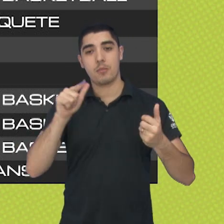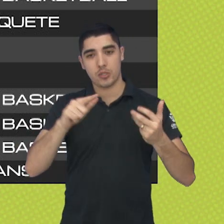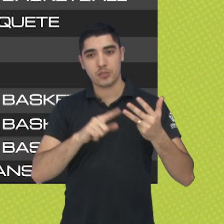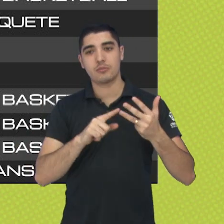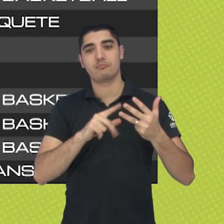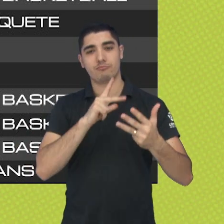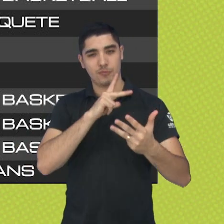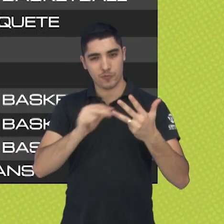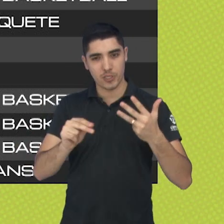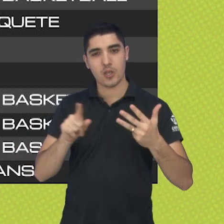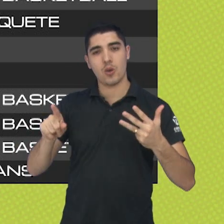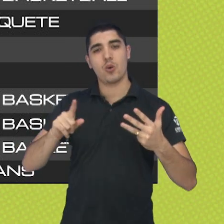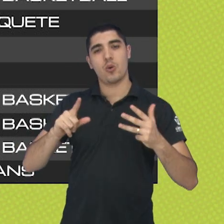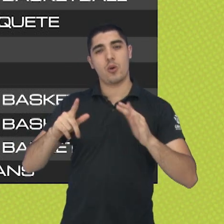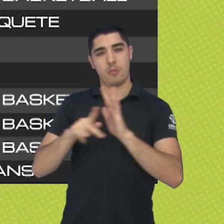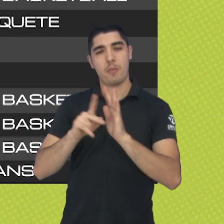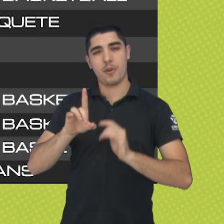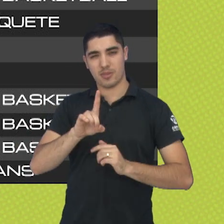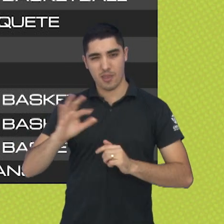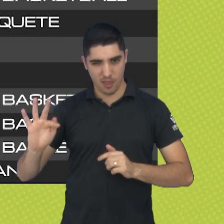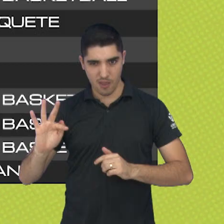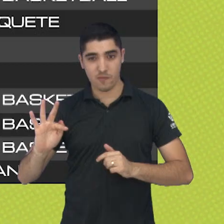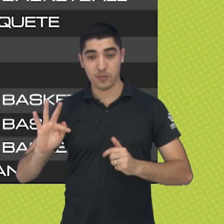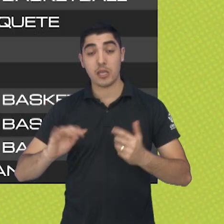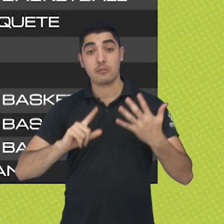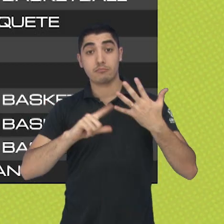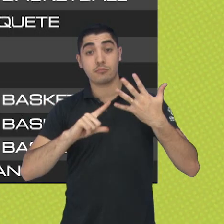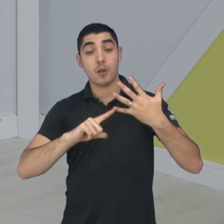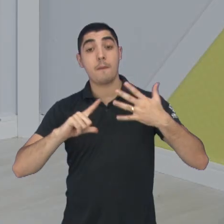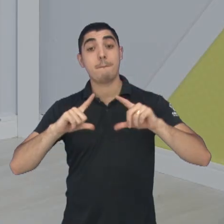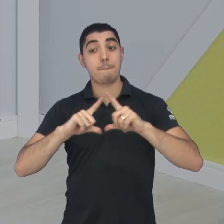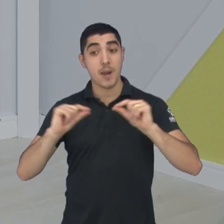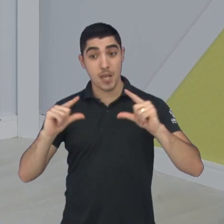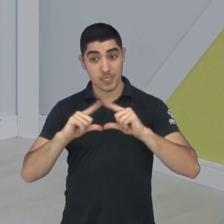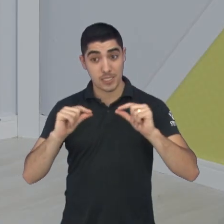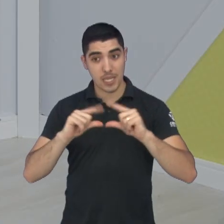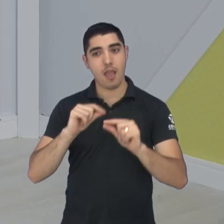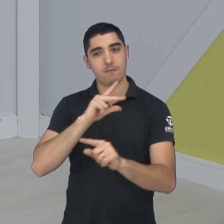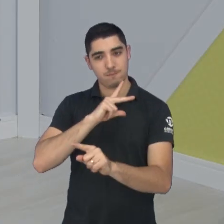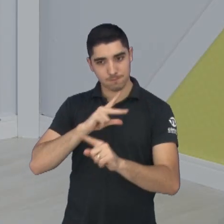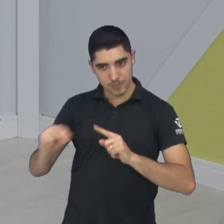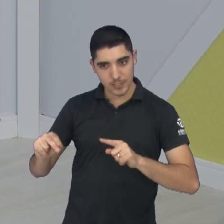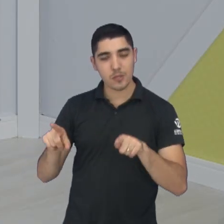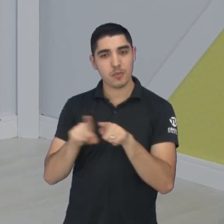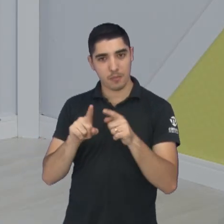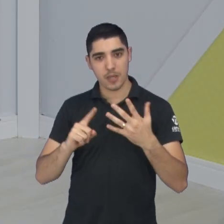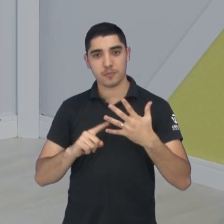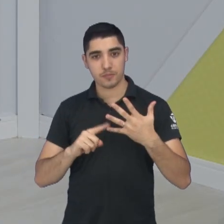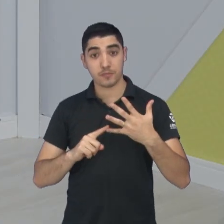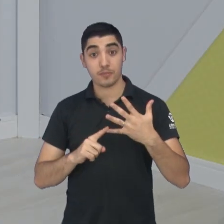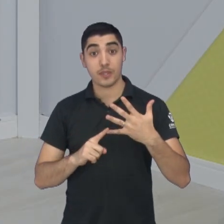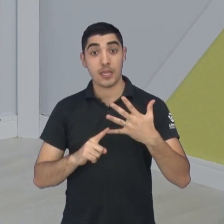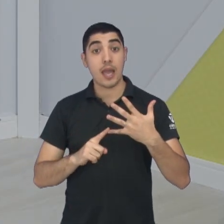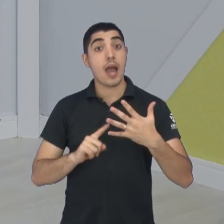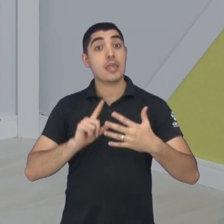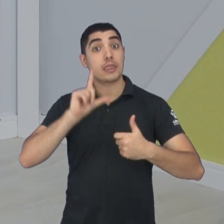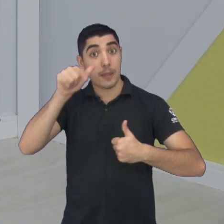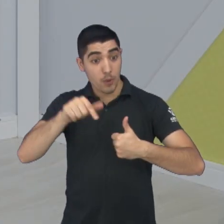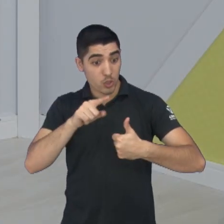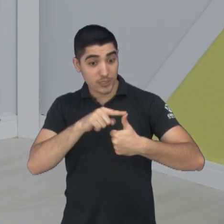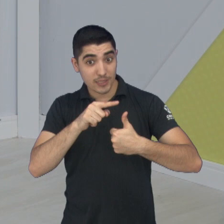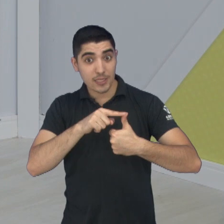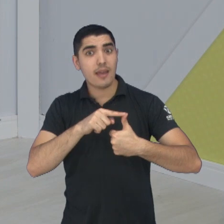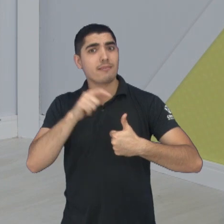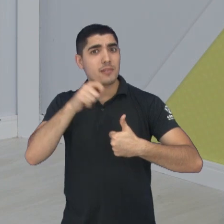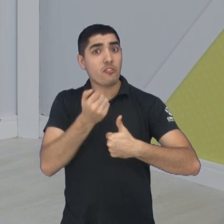Basquete 78-74, bateu o Brasília, já era esperado, Brasília vice-lanterna da competição. Aí aqui era um jogo que poderia ganhar, mesmo